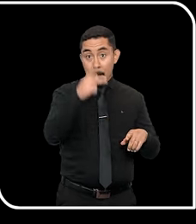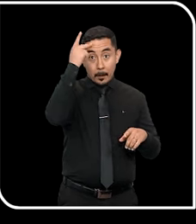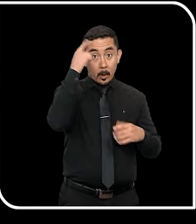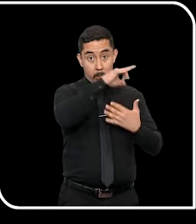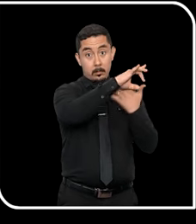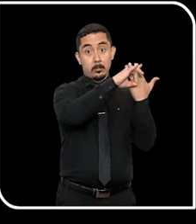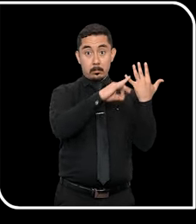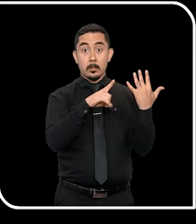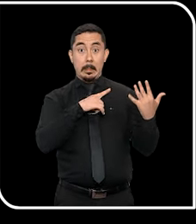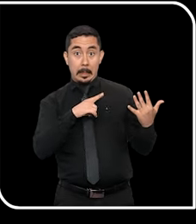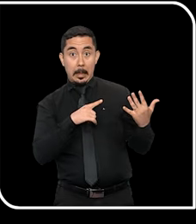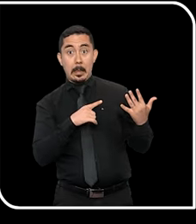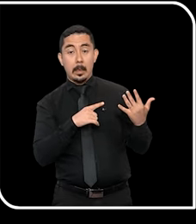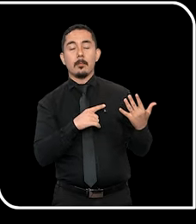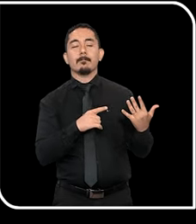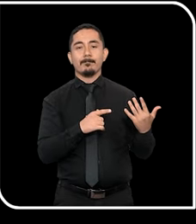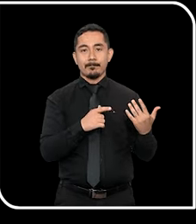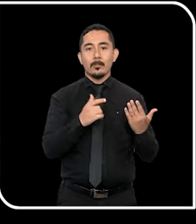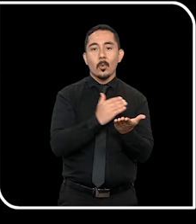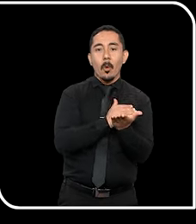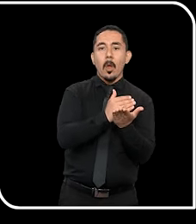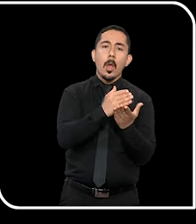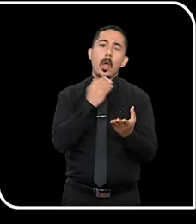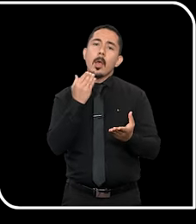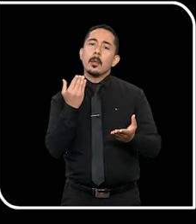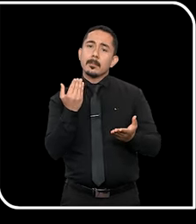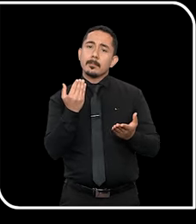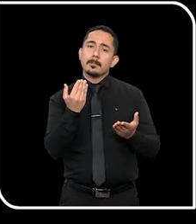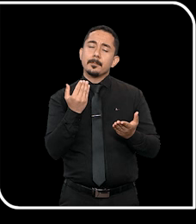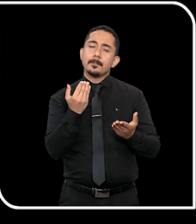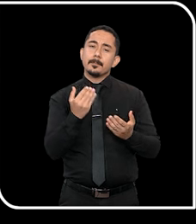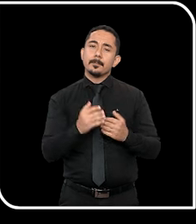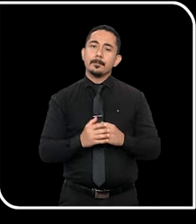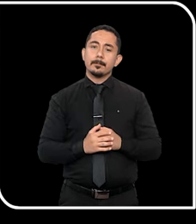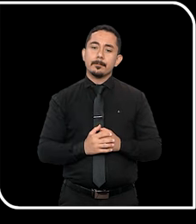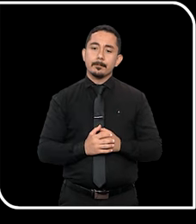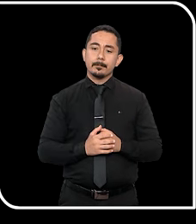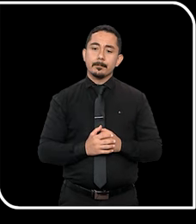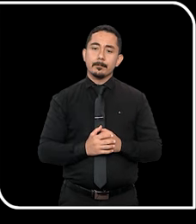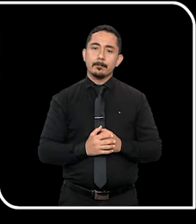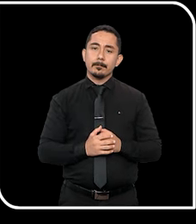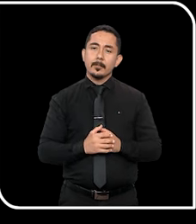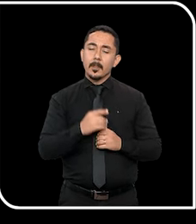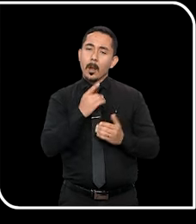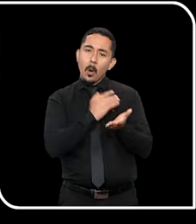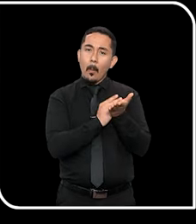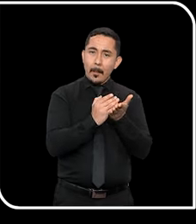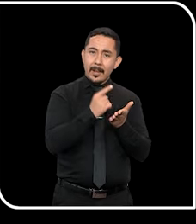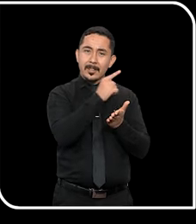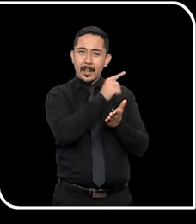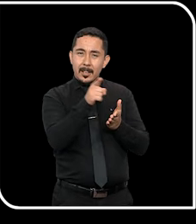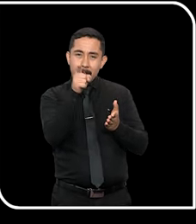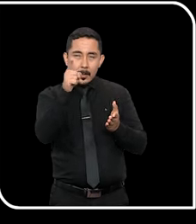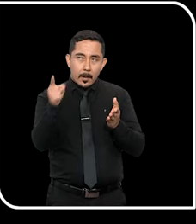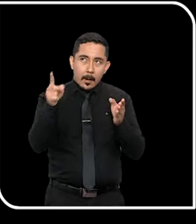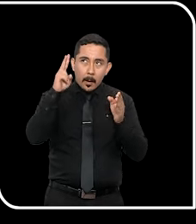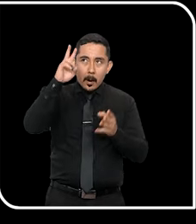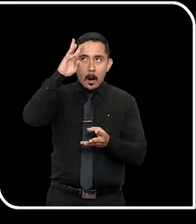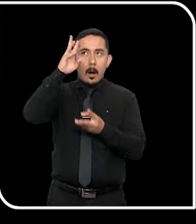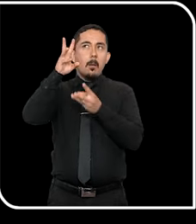têm algum tipo de deficiência Ela também tem origem no eh na presunção de uma